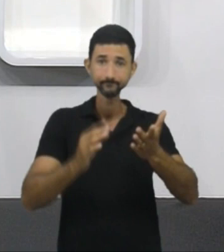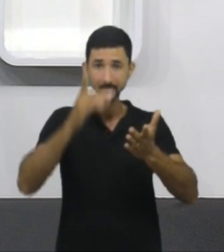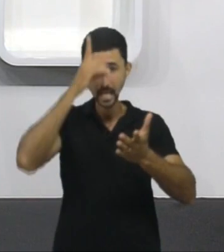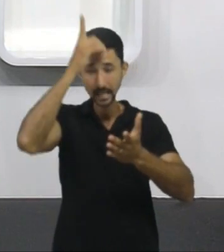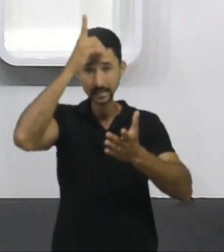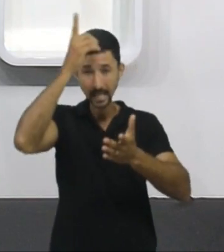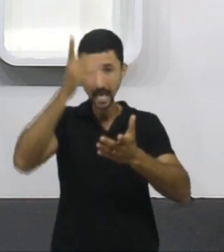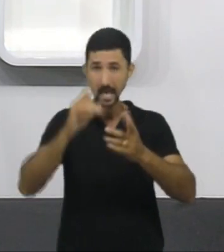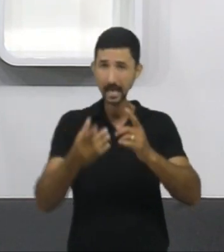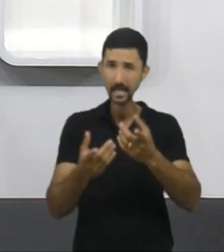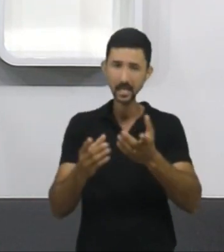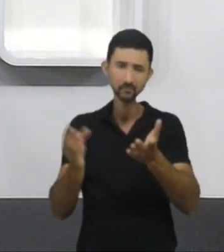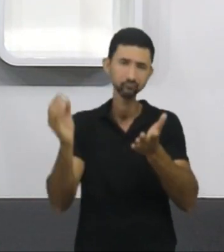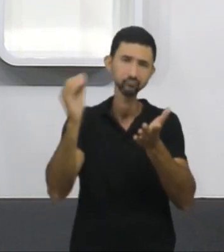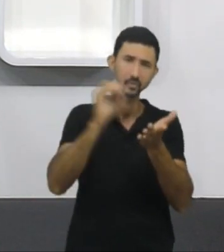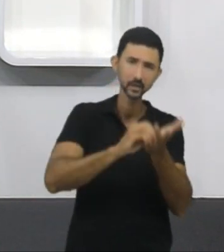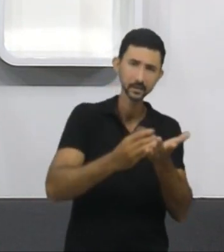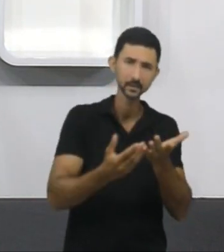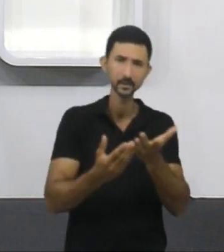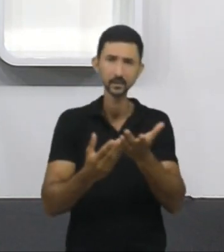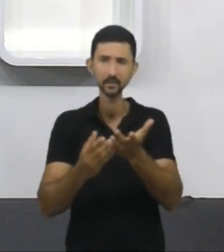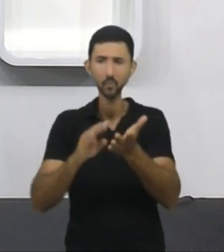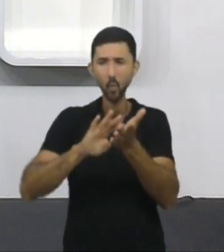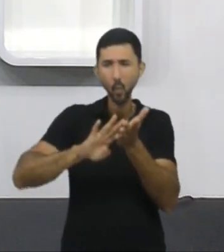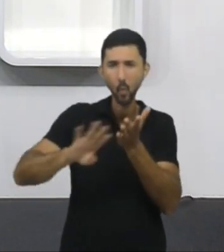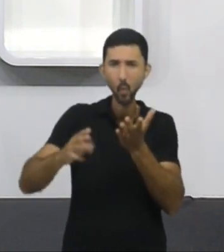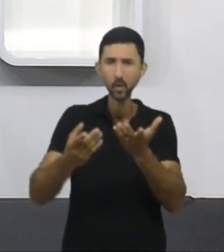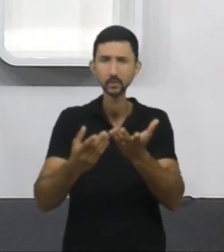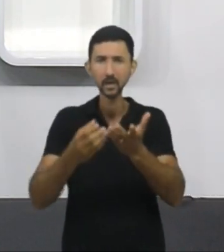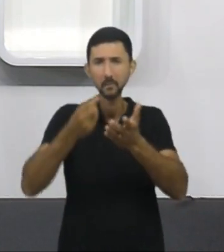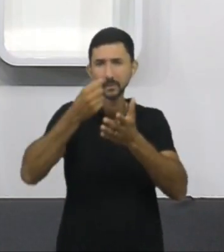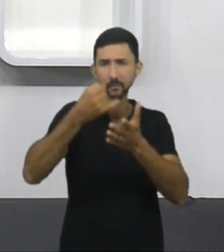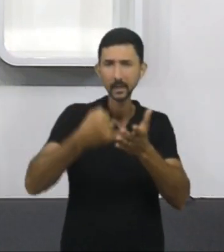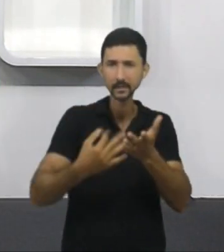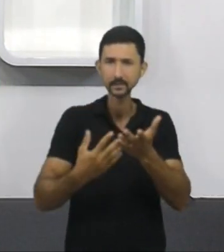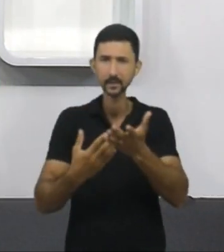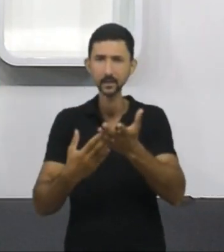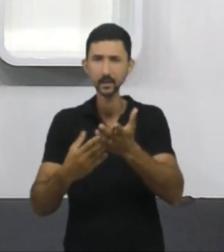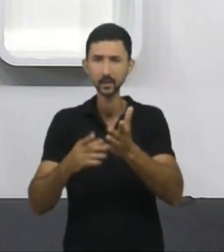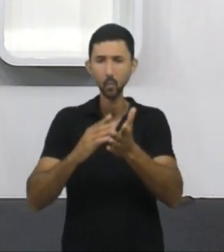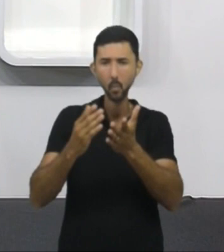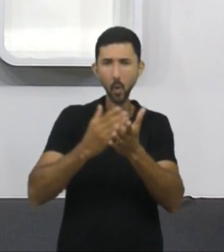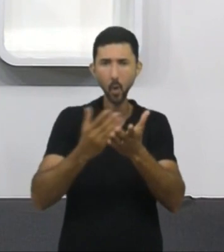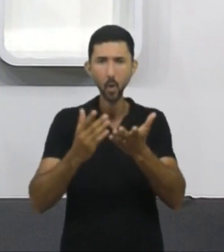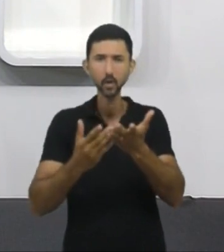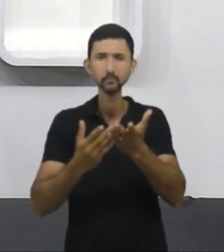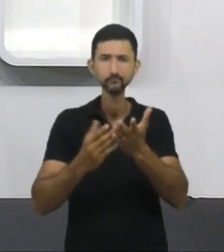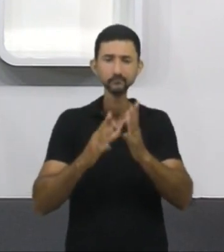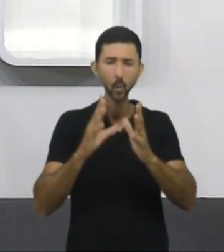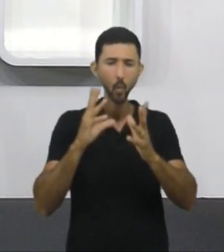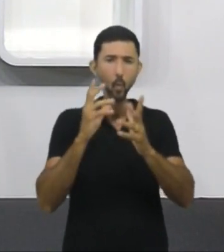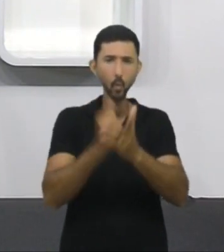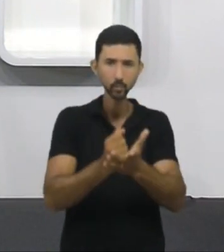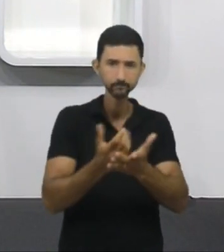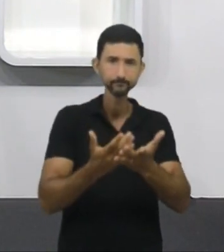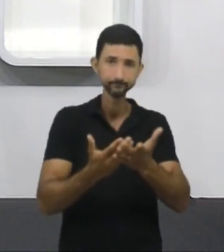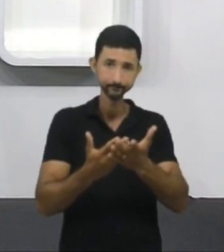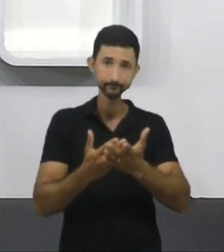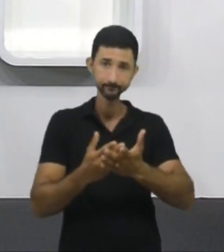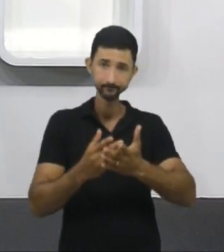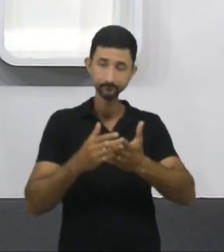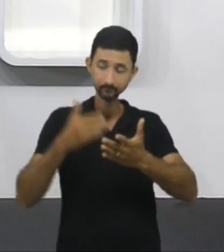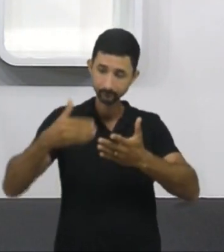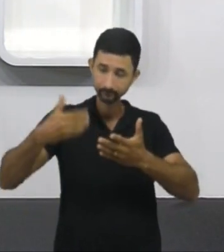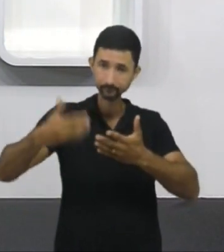ideias, elas podem ser um acréscimo, uma oposição, uma explicação, uma alternância, uma conclusão e assim por